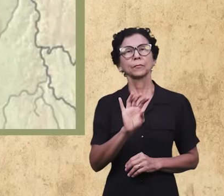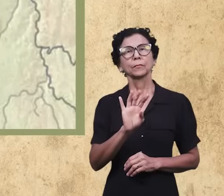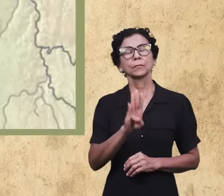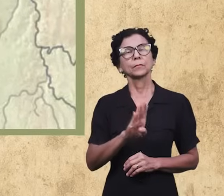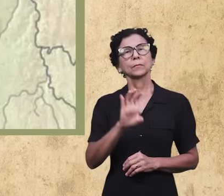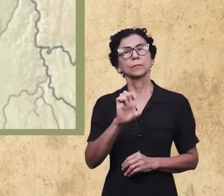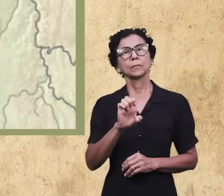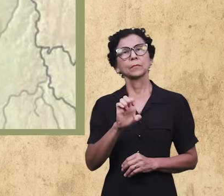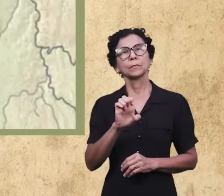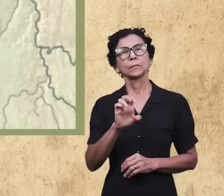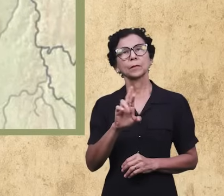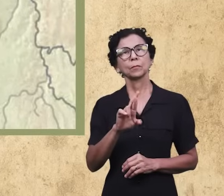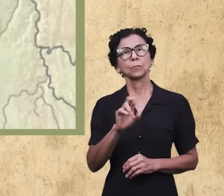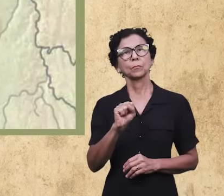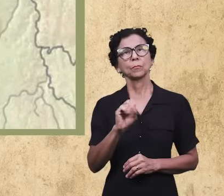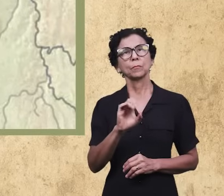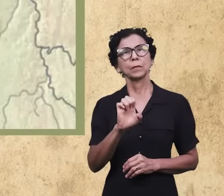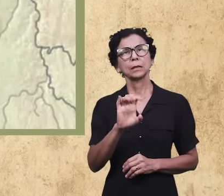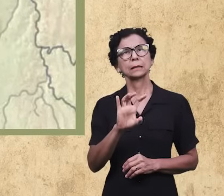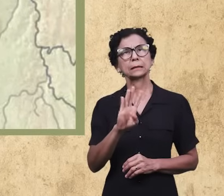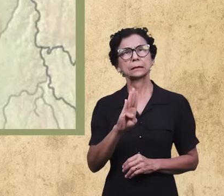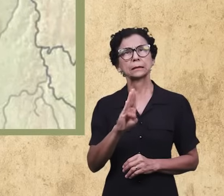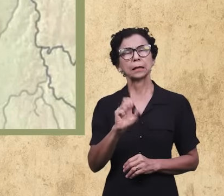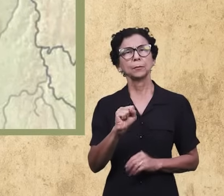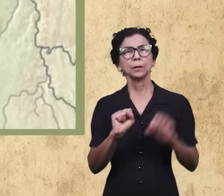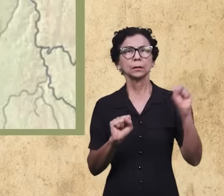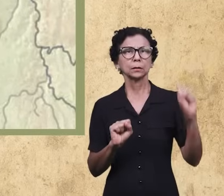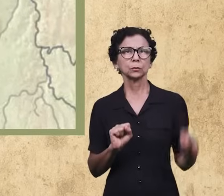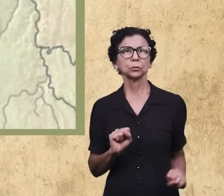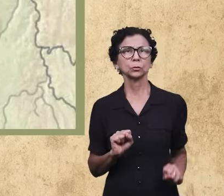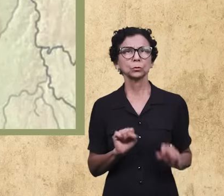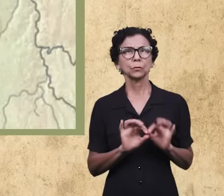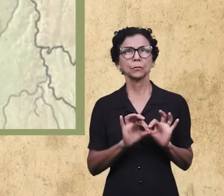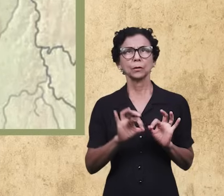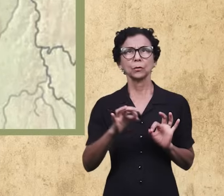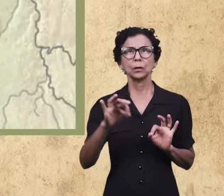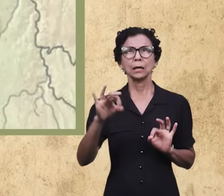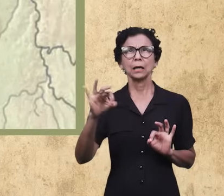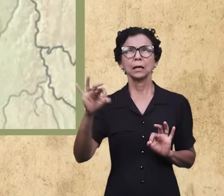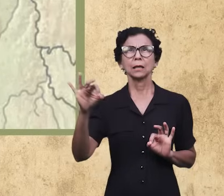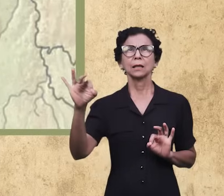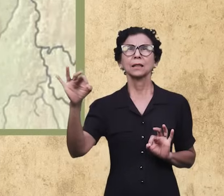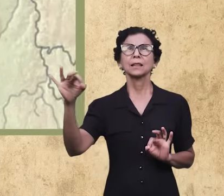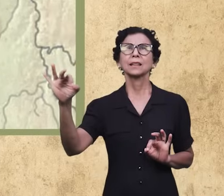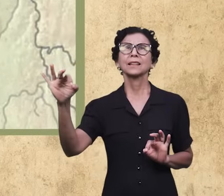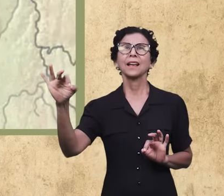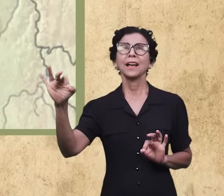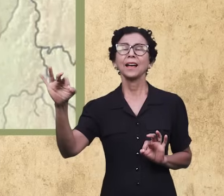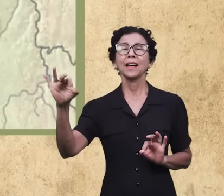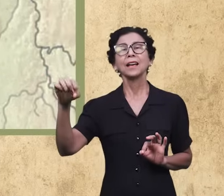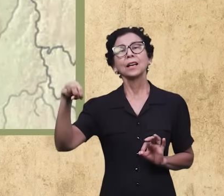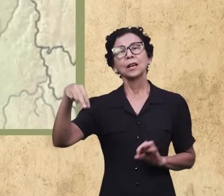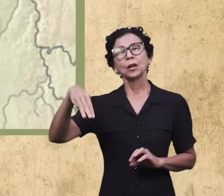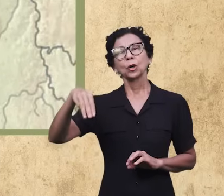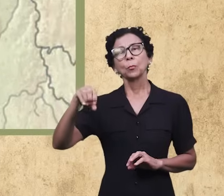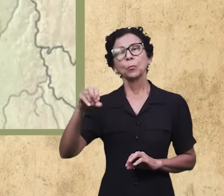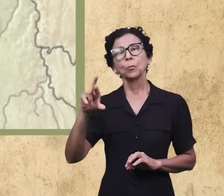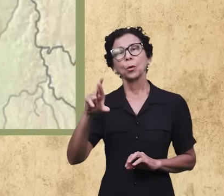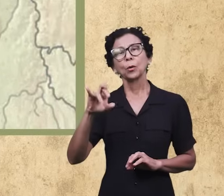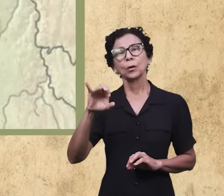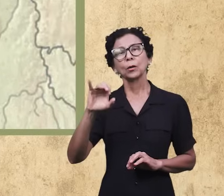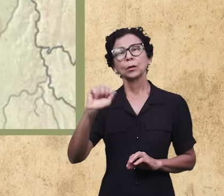sul até a região do Monte Moriá. Não estamos falando de uma jornada curta, porque